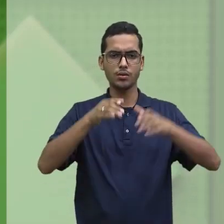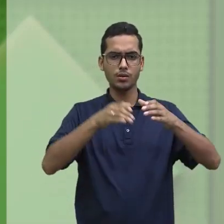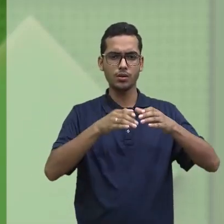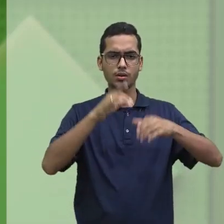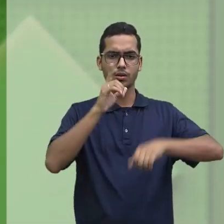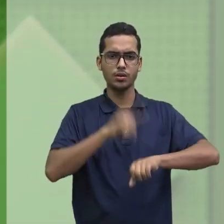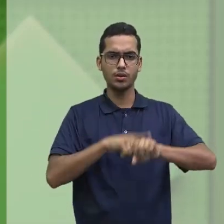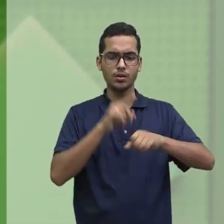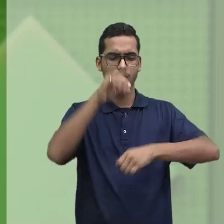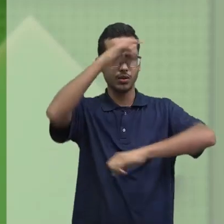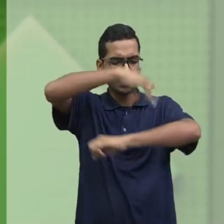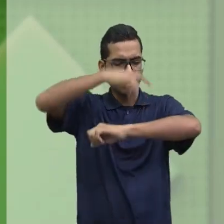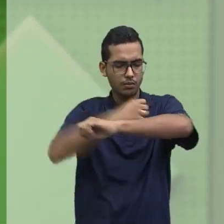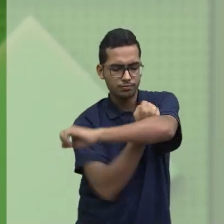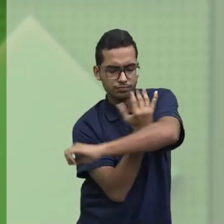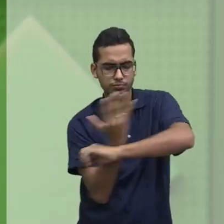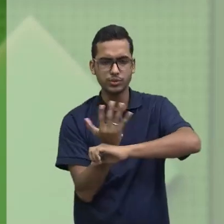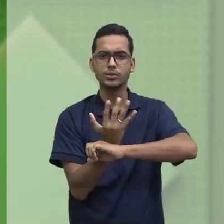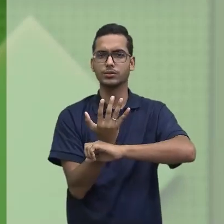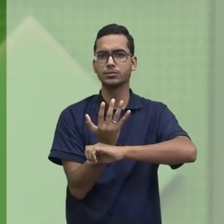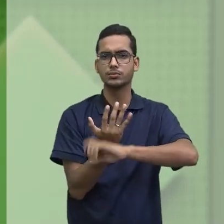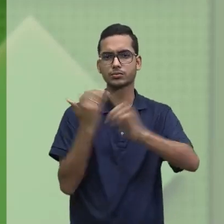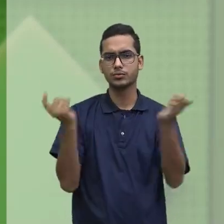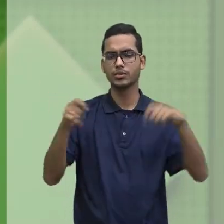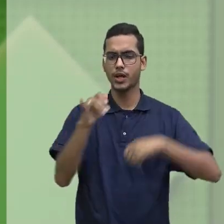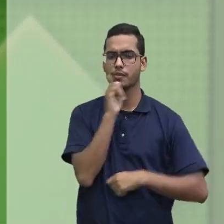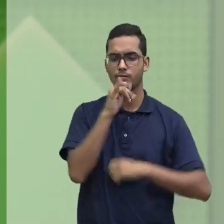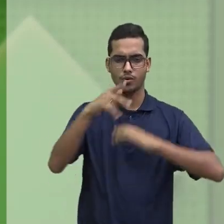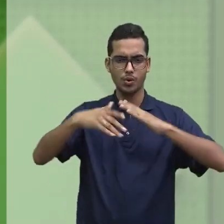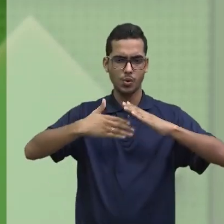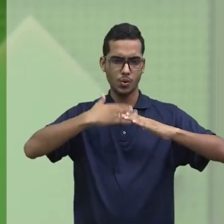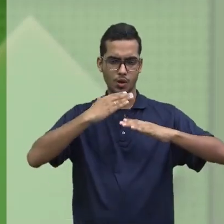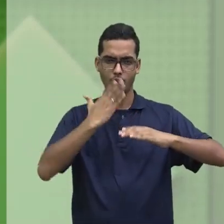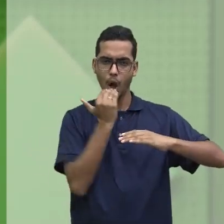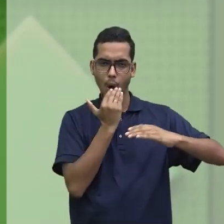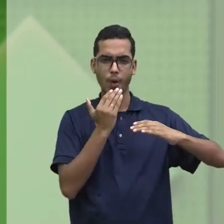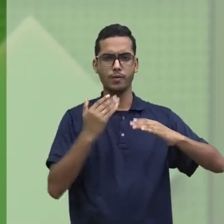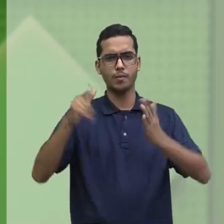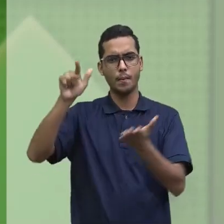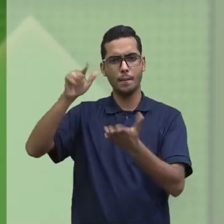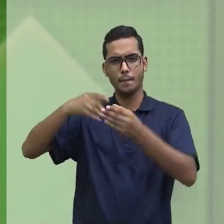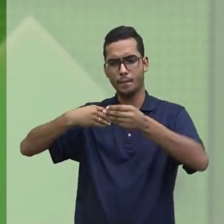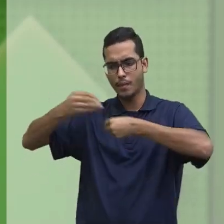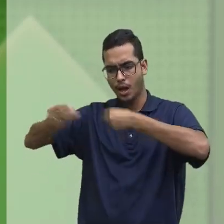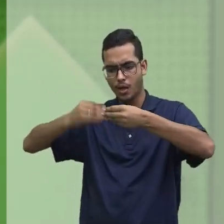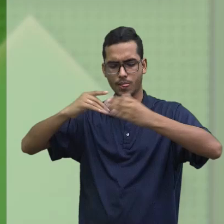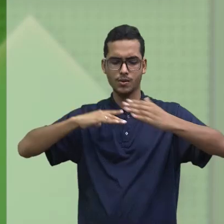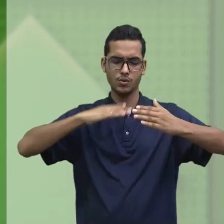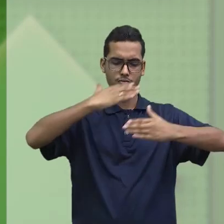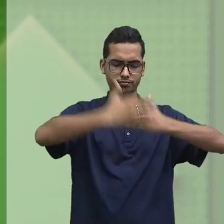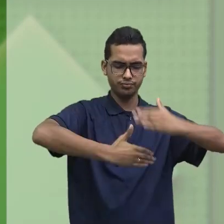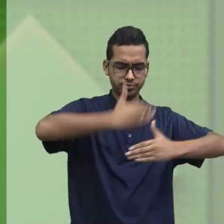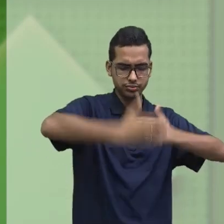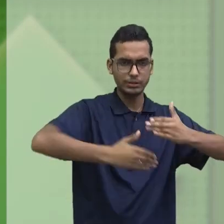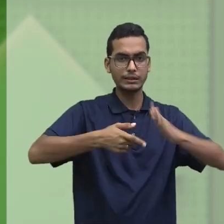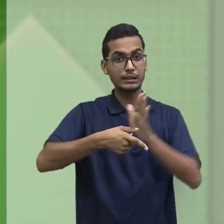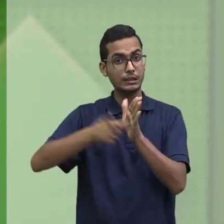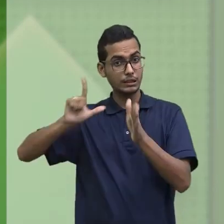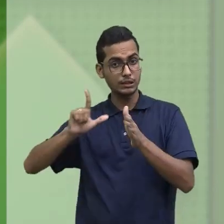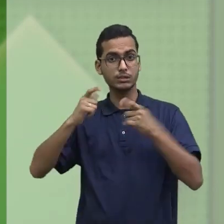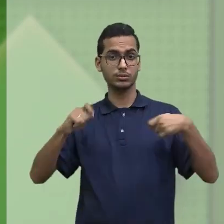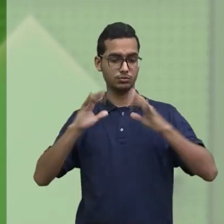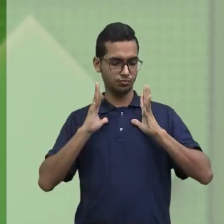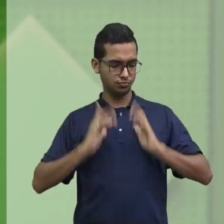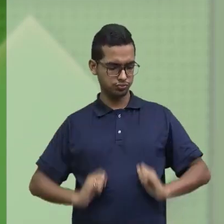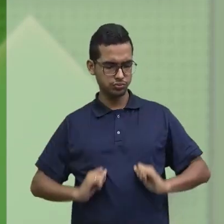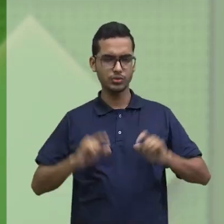foram cultivados. E aí, se você embala um alimento sem passar por um processo, né, de esterilização, de